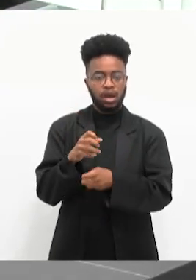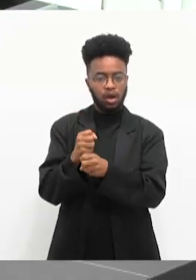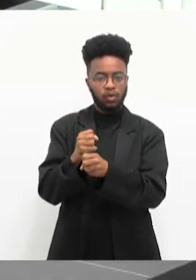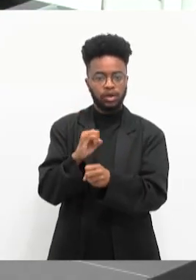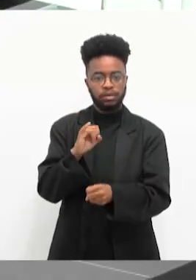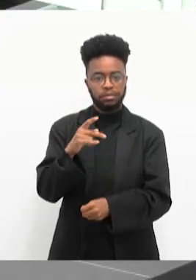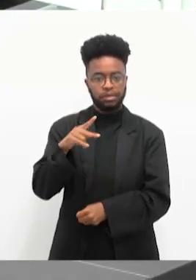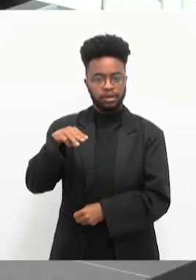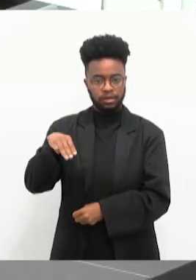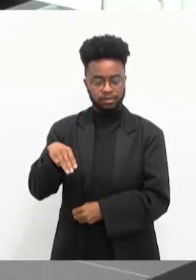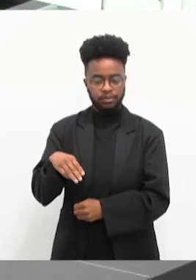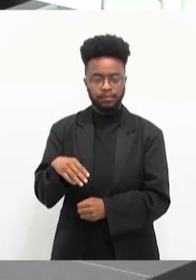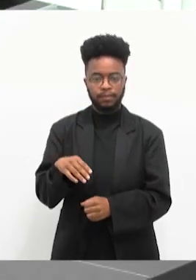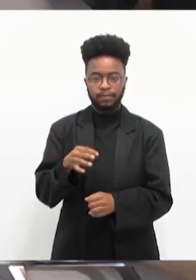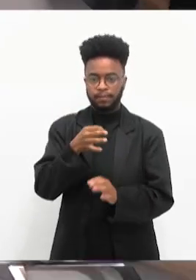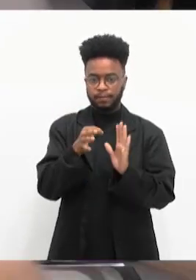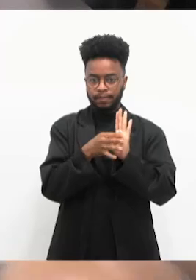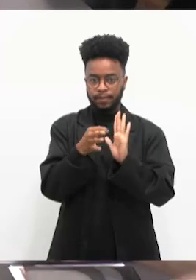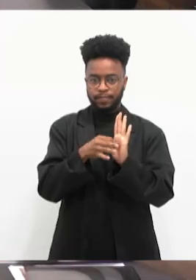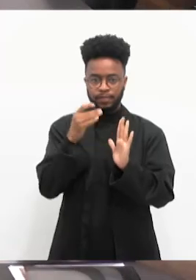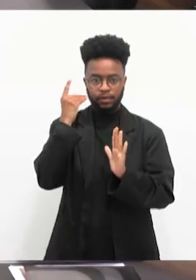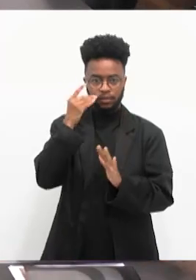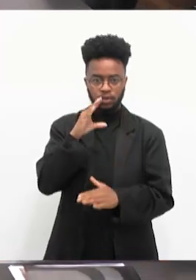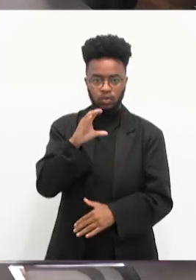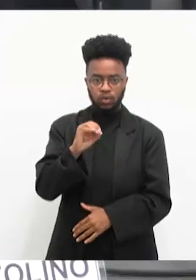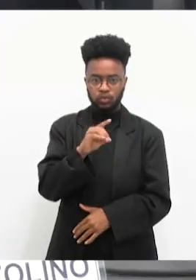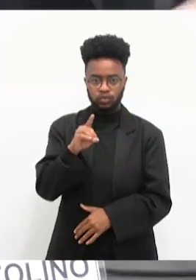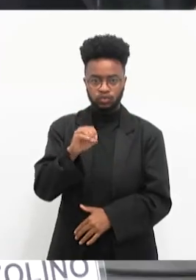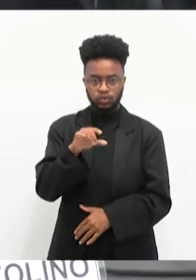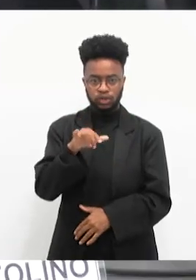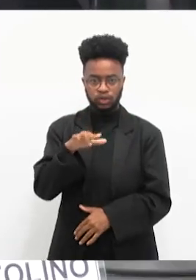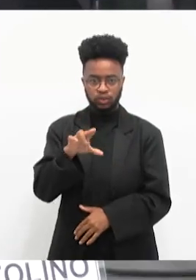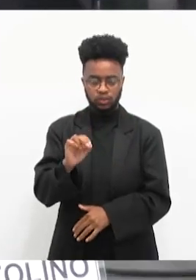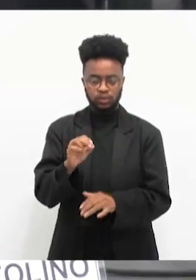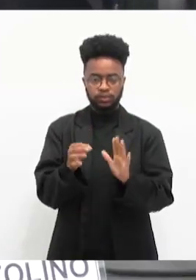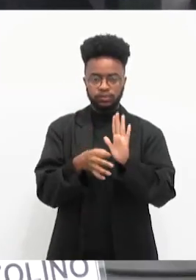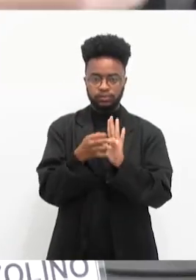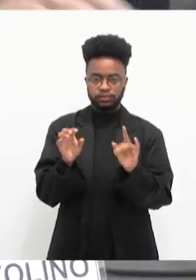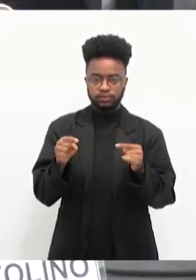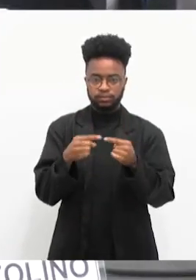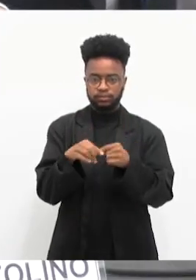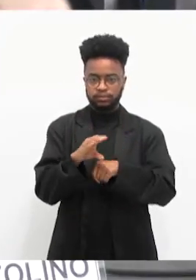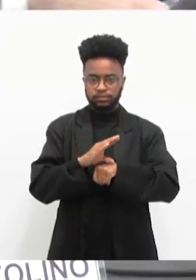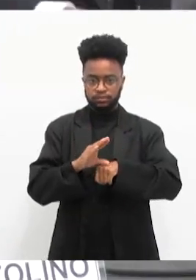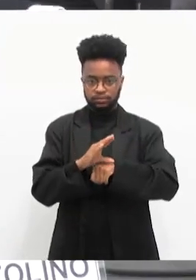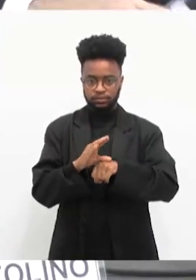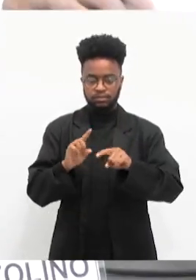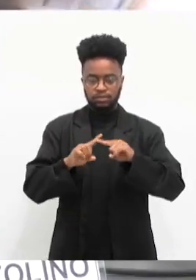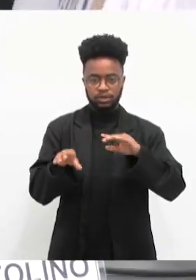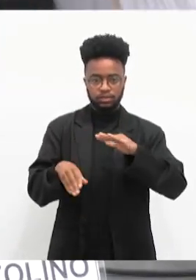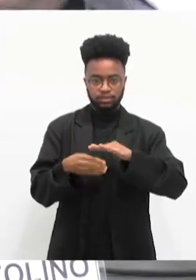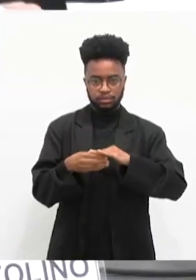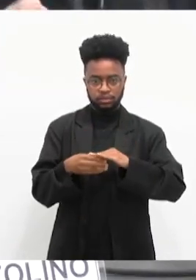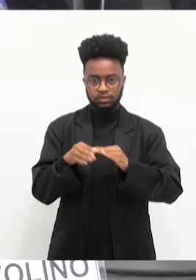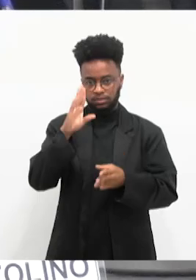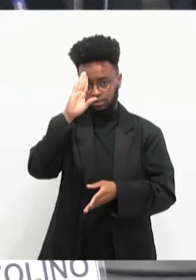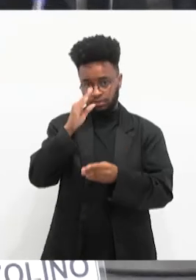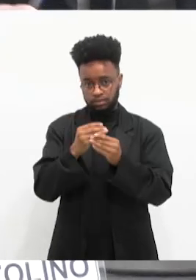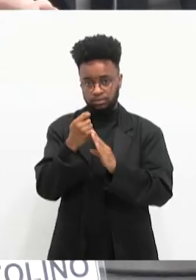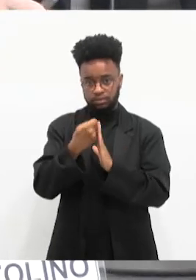Municípios. Para aparecer, deputado Vinícius Cosolino. Senhor presidente, o parecer é pela constitucionalidade com emendas, concluindo